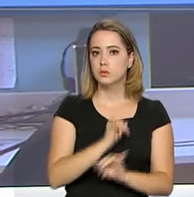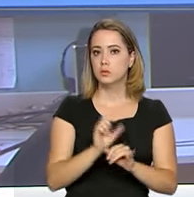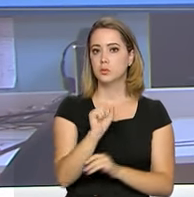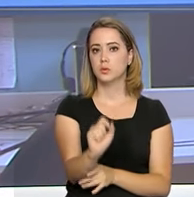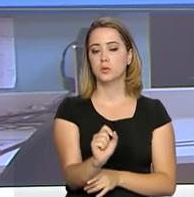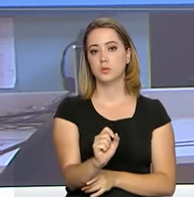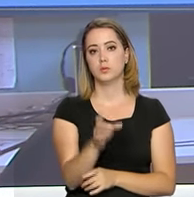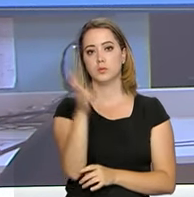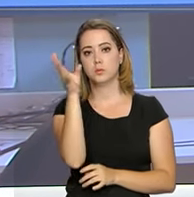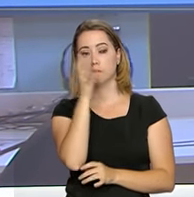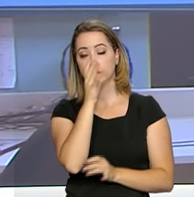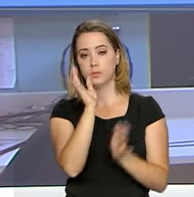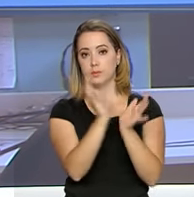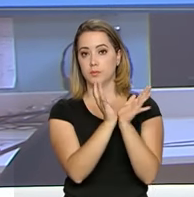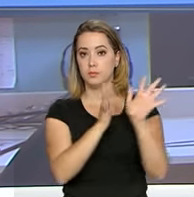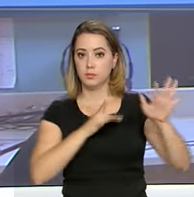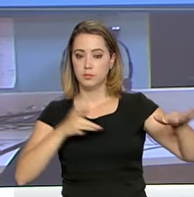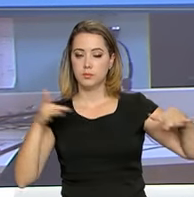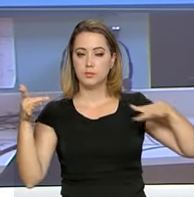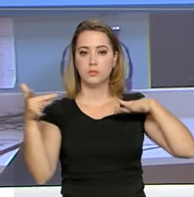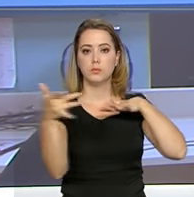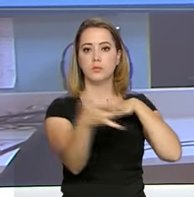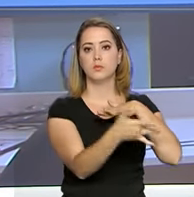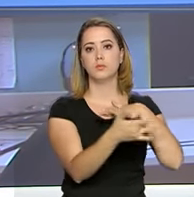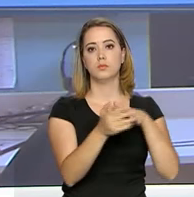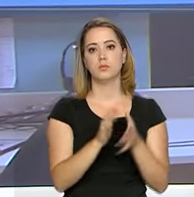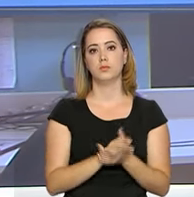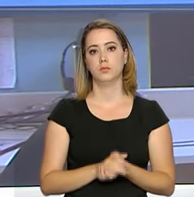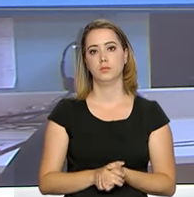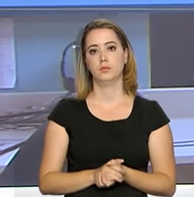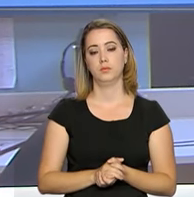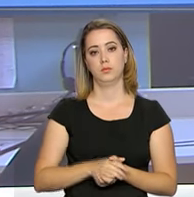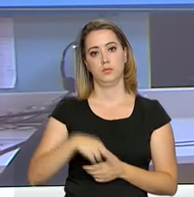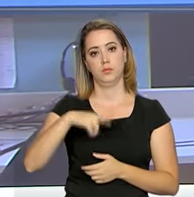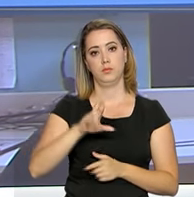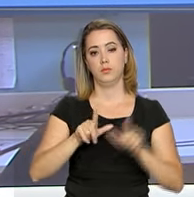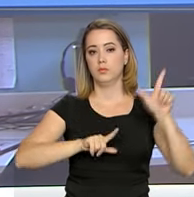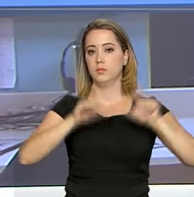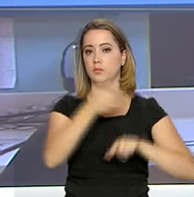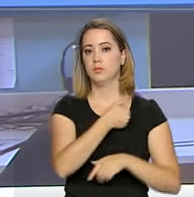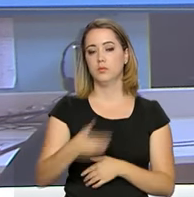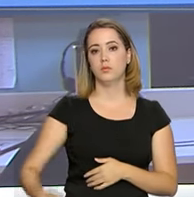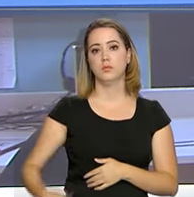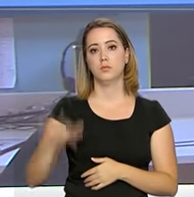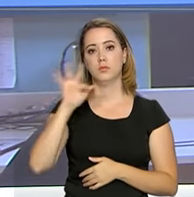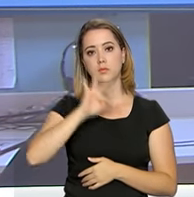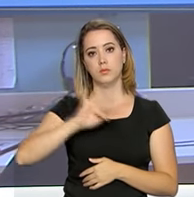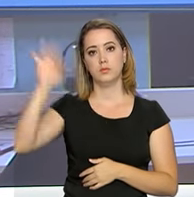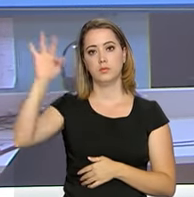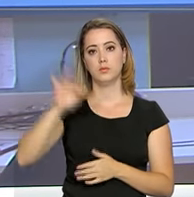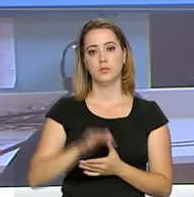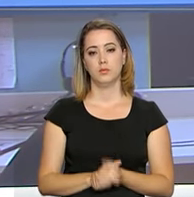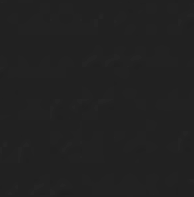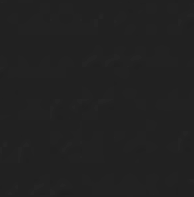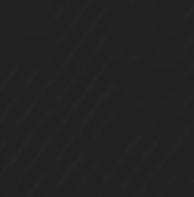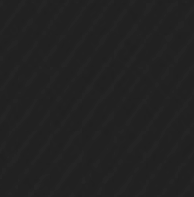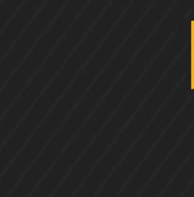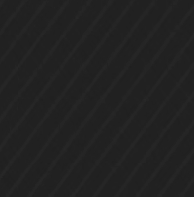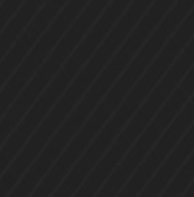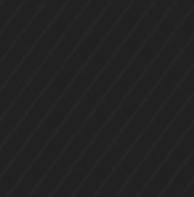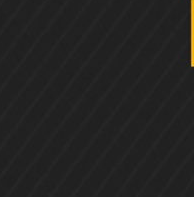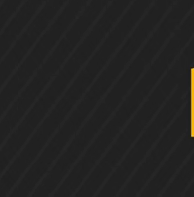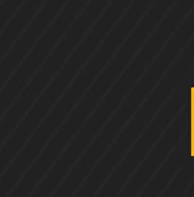outras informações acompanha as novidades também Pelas nossas redes sociais NBR a TV do Governo Federal